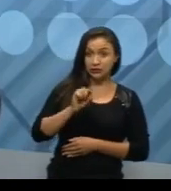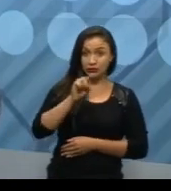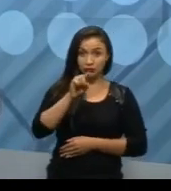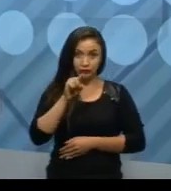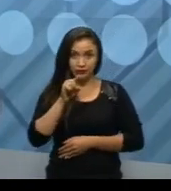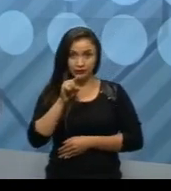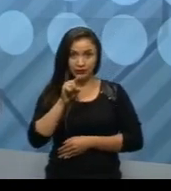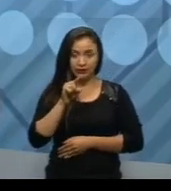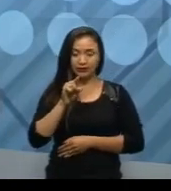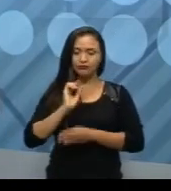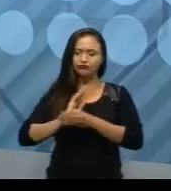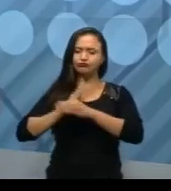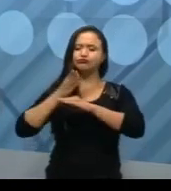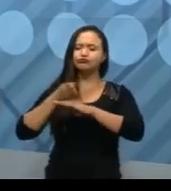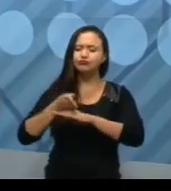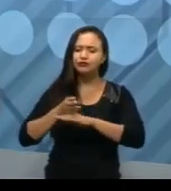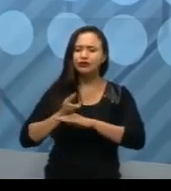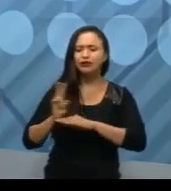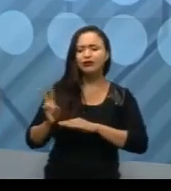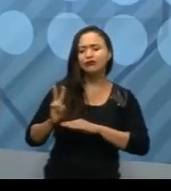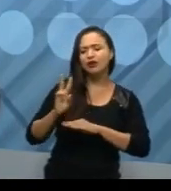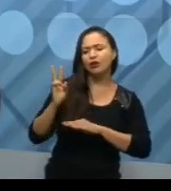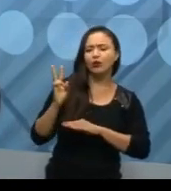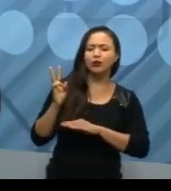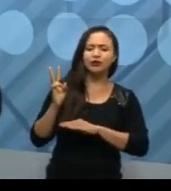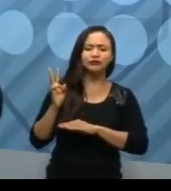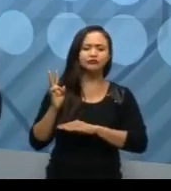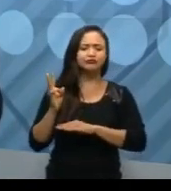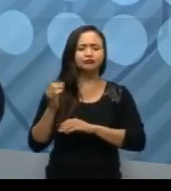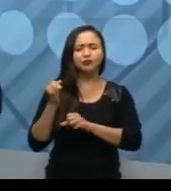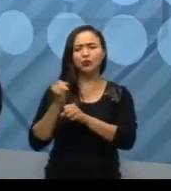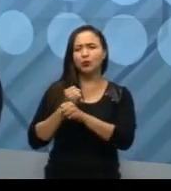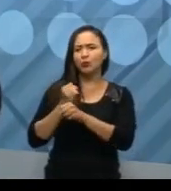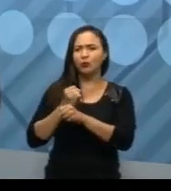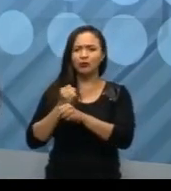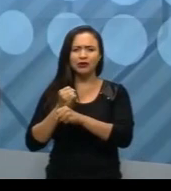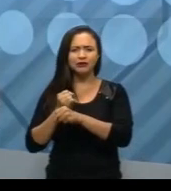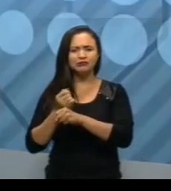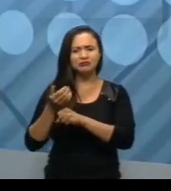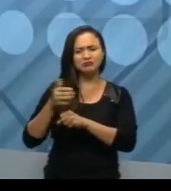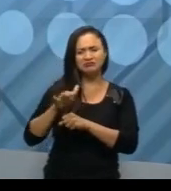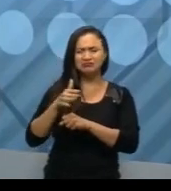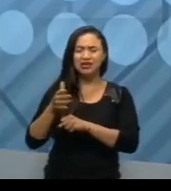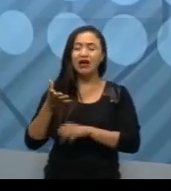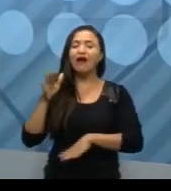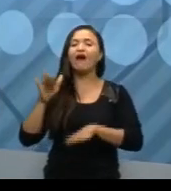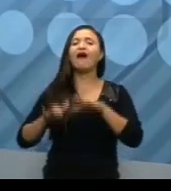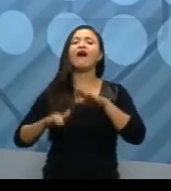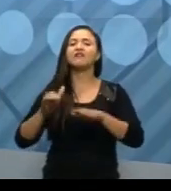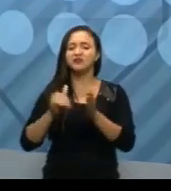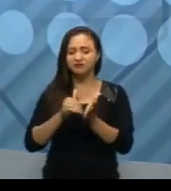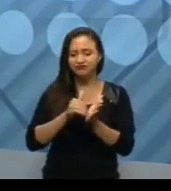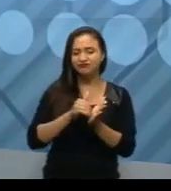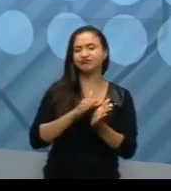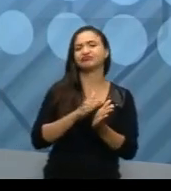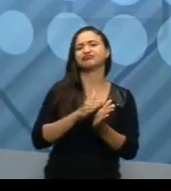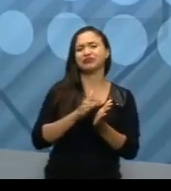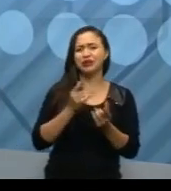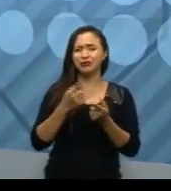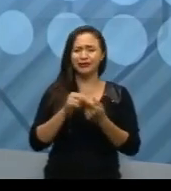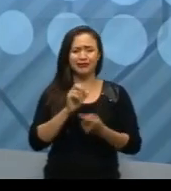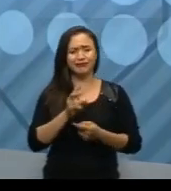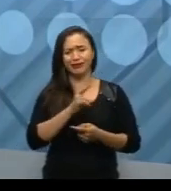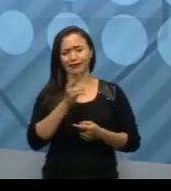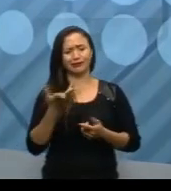e entra com um valor inexequível de obra, ou você é eliminado, né, porque não está muito irreal aquele